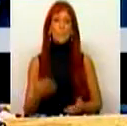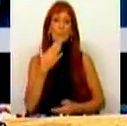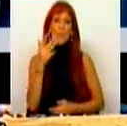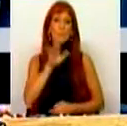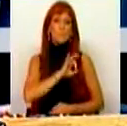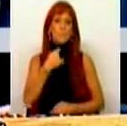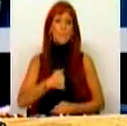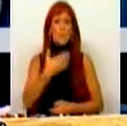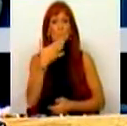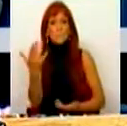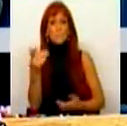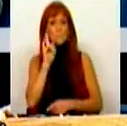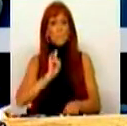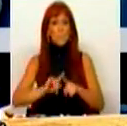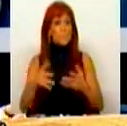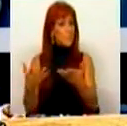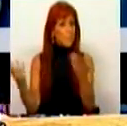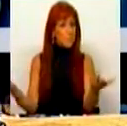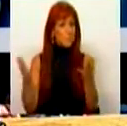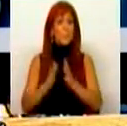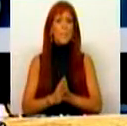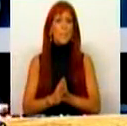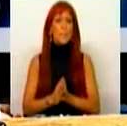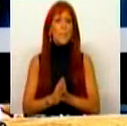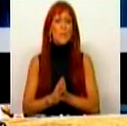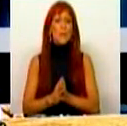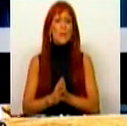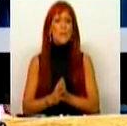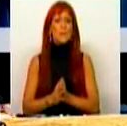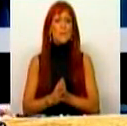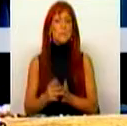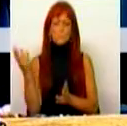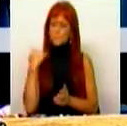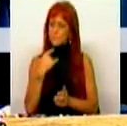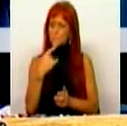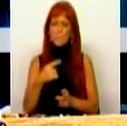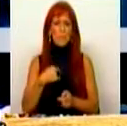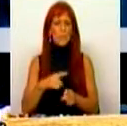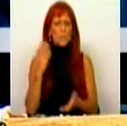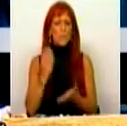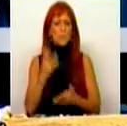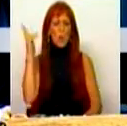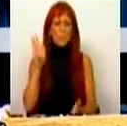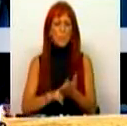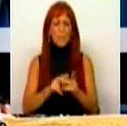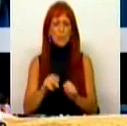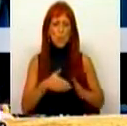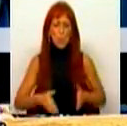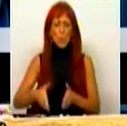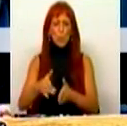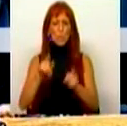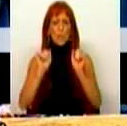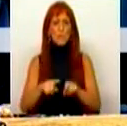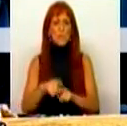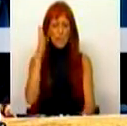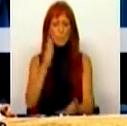Muito obrigado, Sr. Presidente. Muito obrigado, Sra. Deputada. Como eu disse há pouco, nós não nos limitámos a aprovar o roteiro para